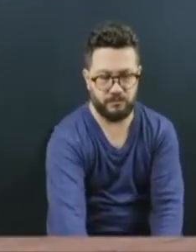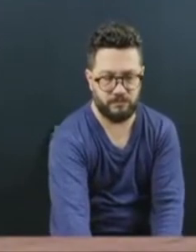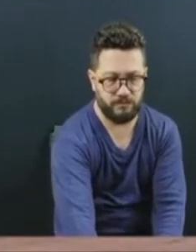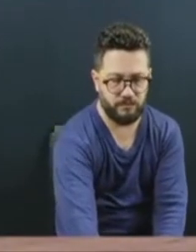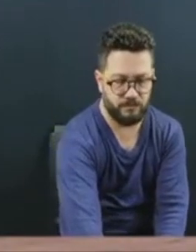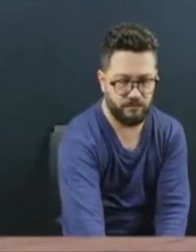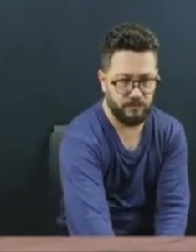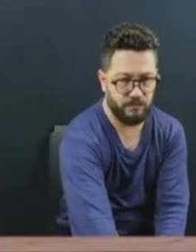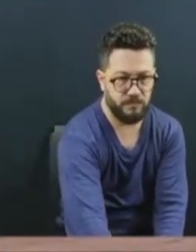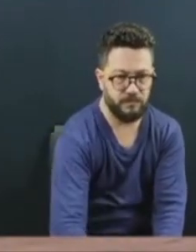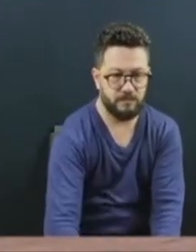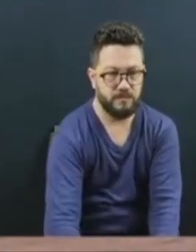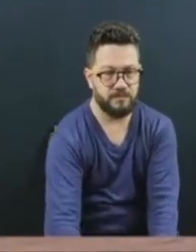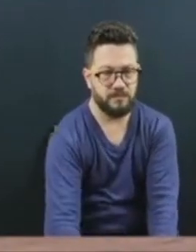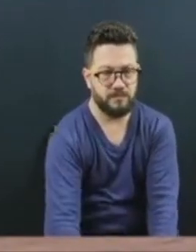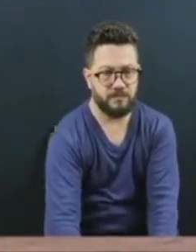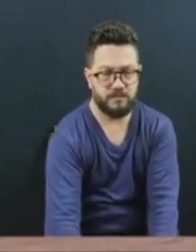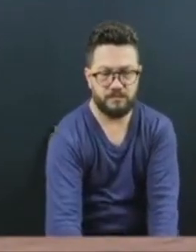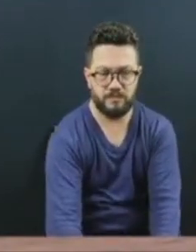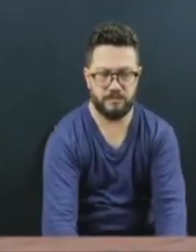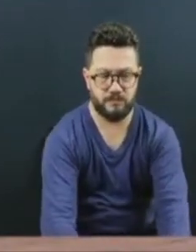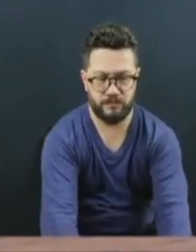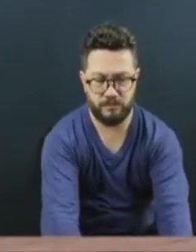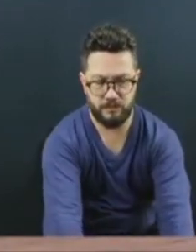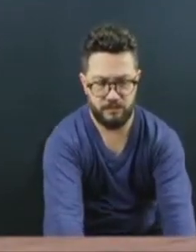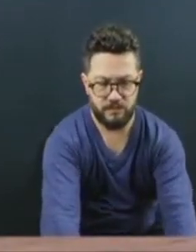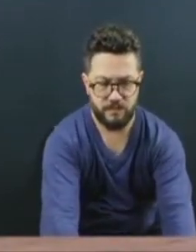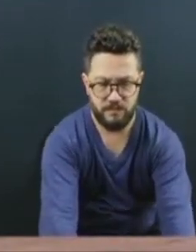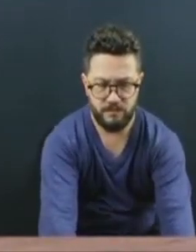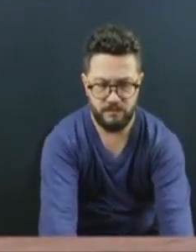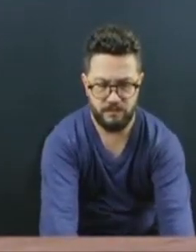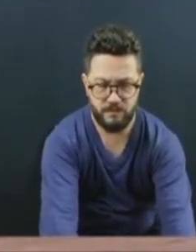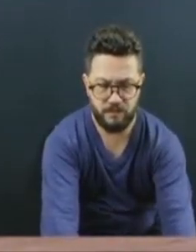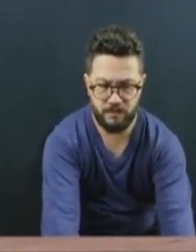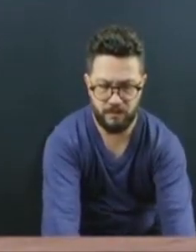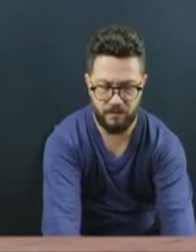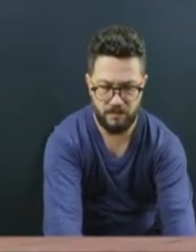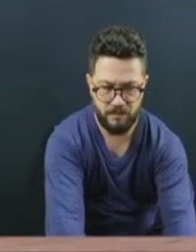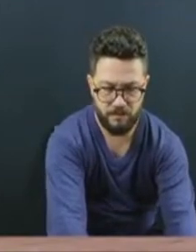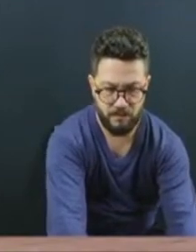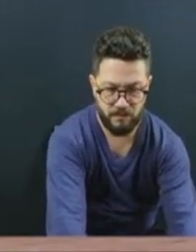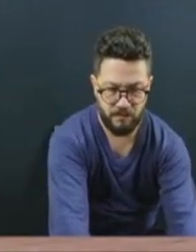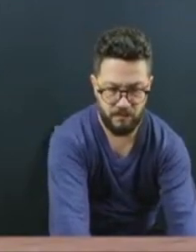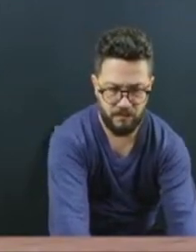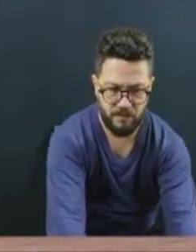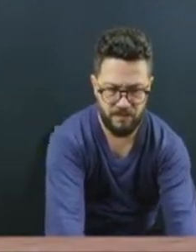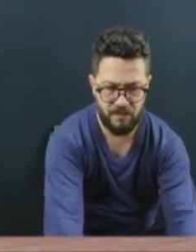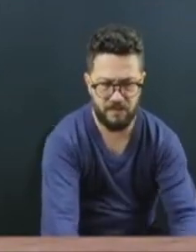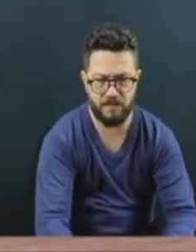em discussão secado discução e votação para encaminhar a votação com a palavra o vereador